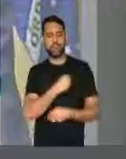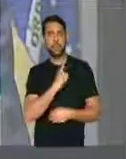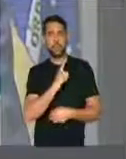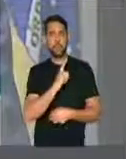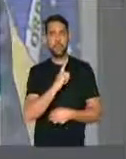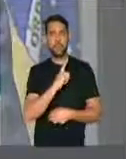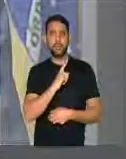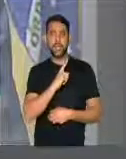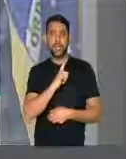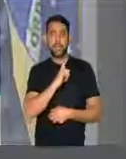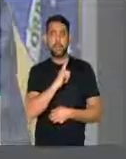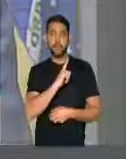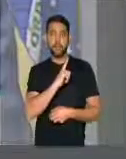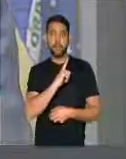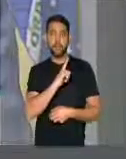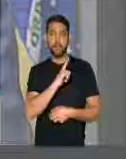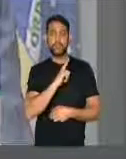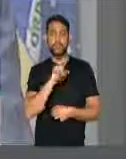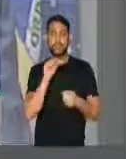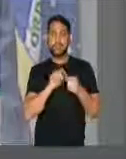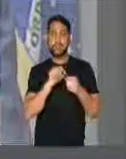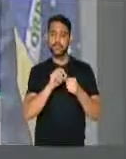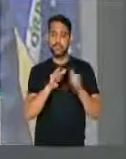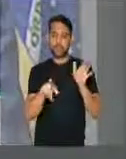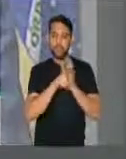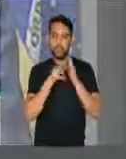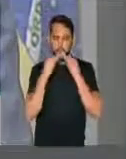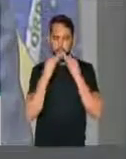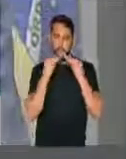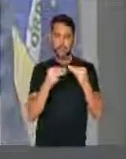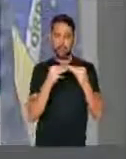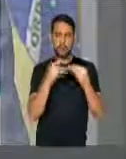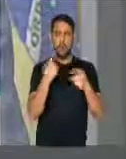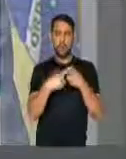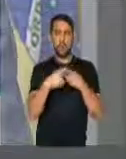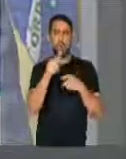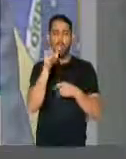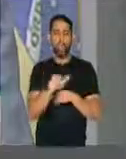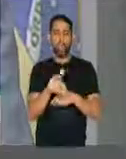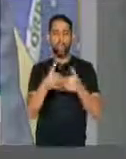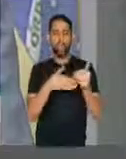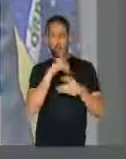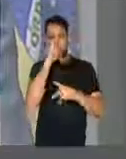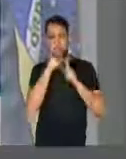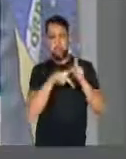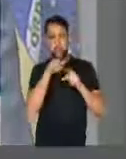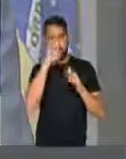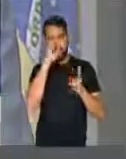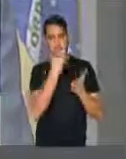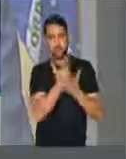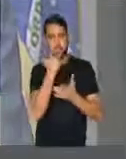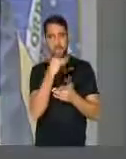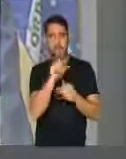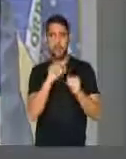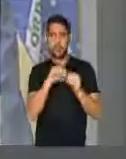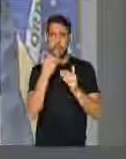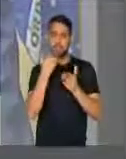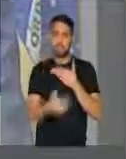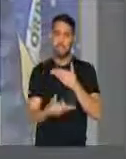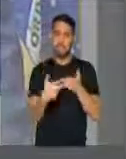responsabilidade de cumprir a sua missão. Até porque popularidade você ganha,